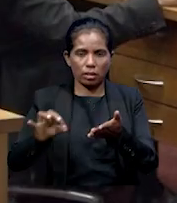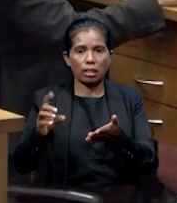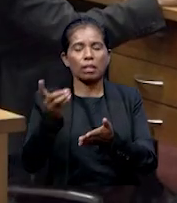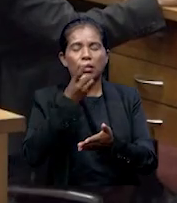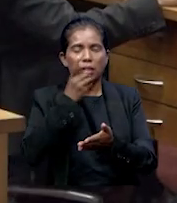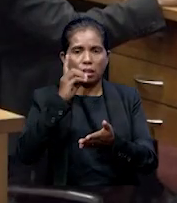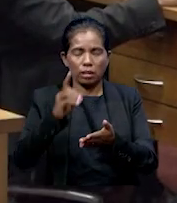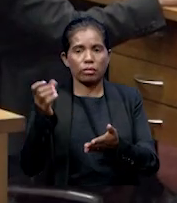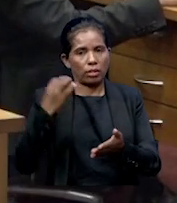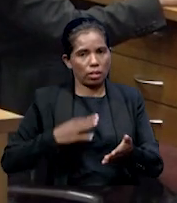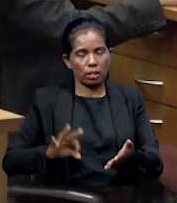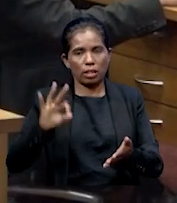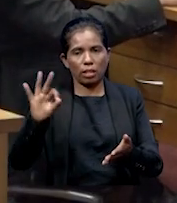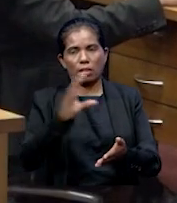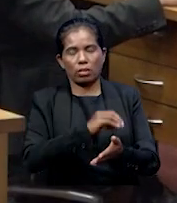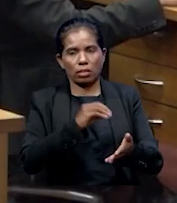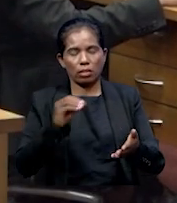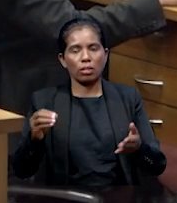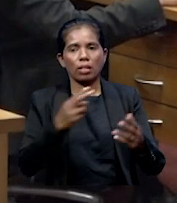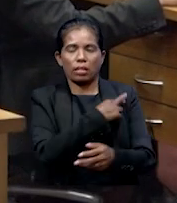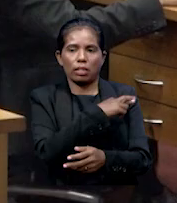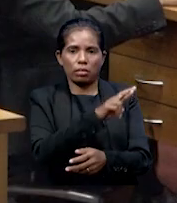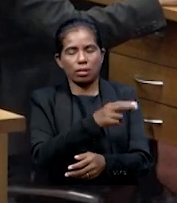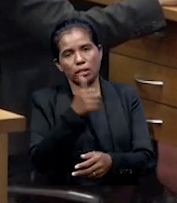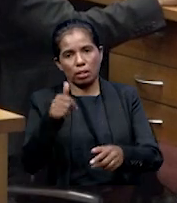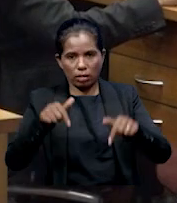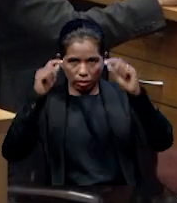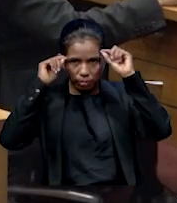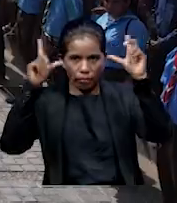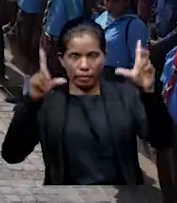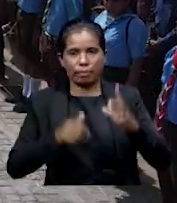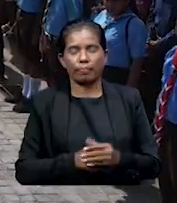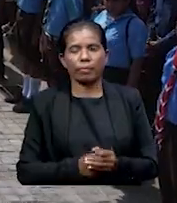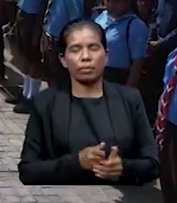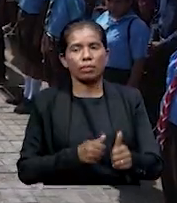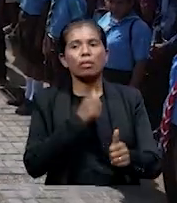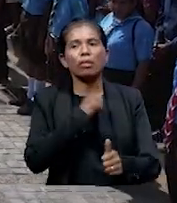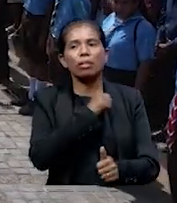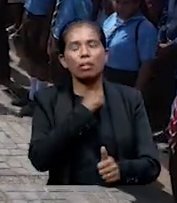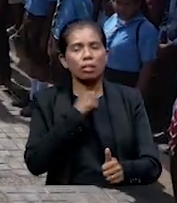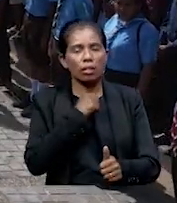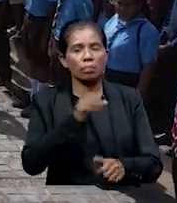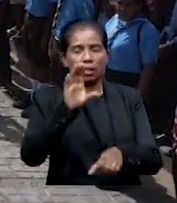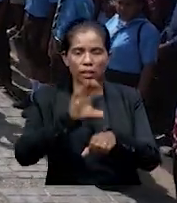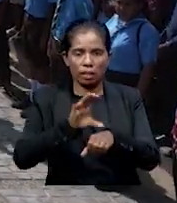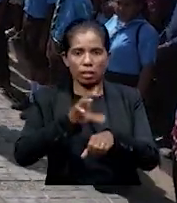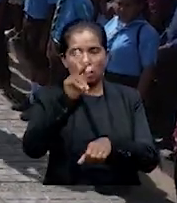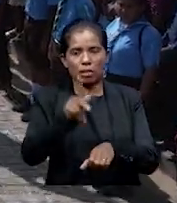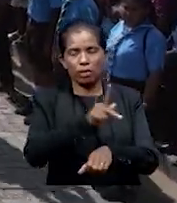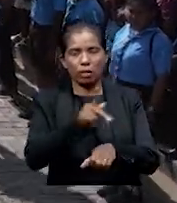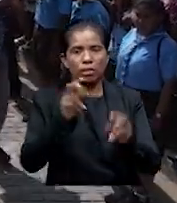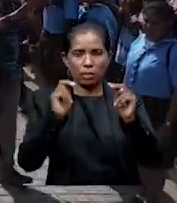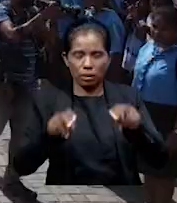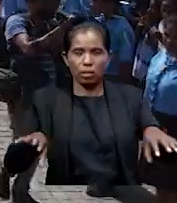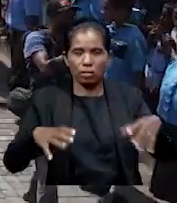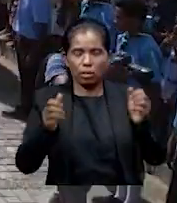humana o liderança religião Siraceluk iha Timor-Leste. Tur amor Ernesto Barreto, uma creda católica, precisa serviço a